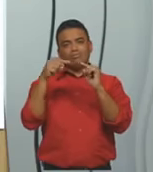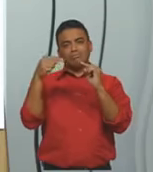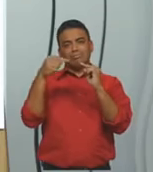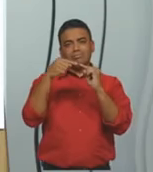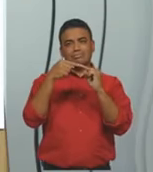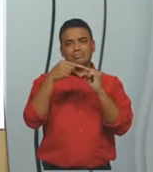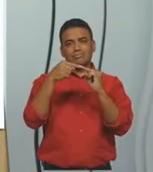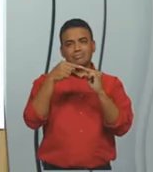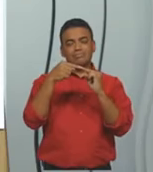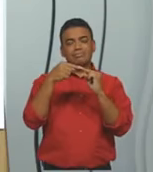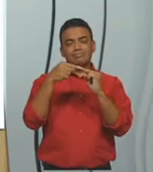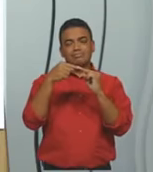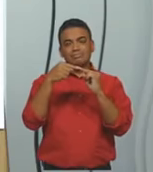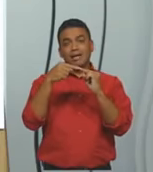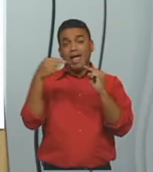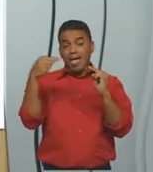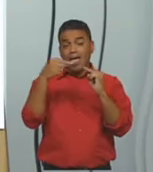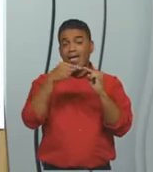de ligação